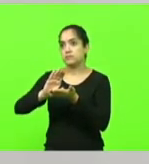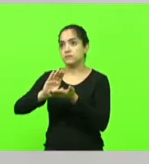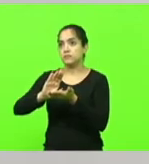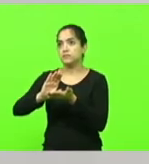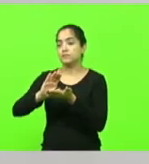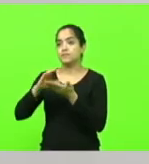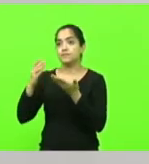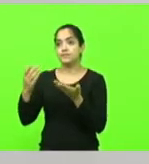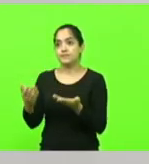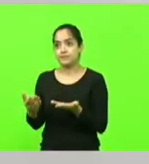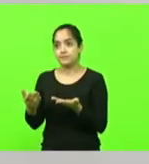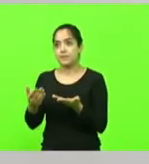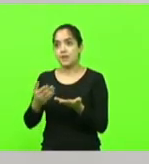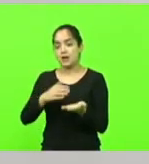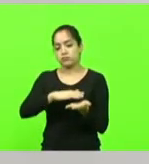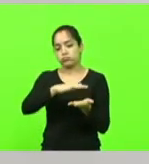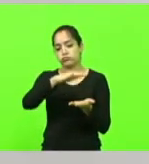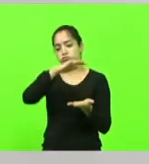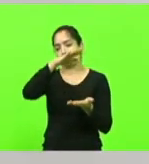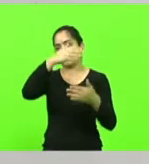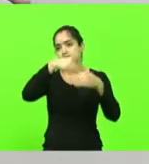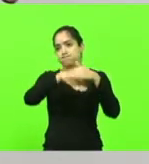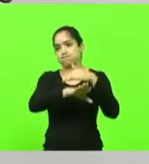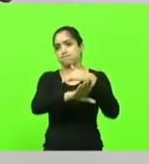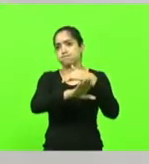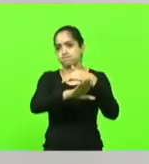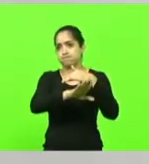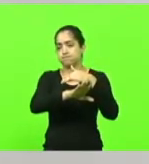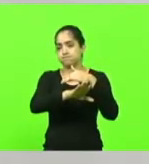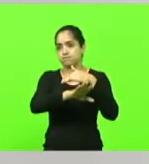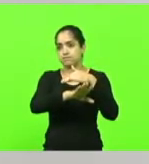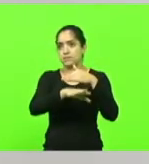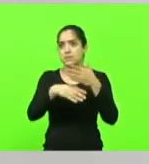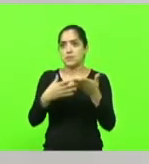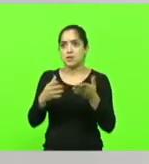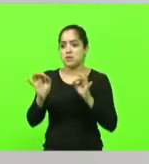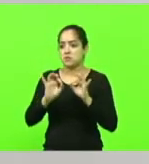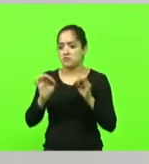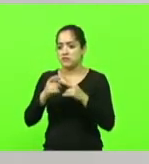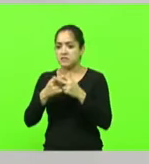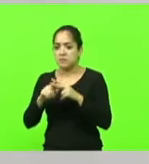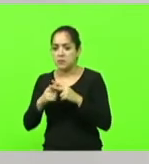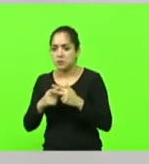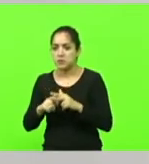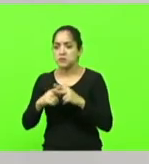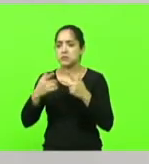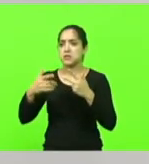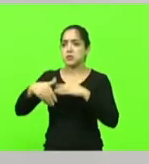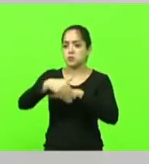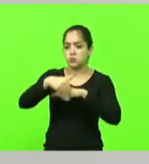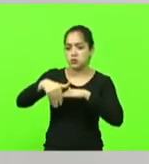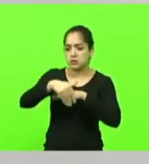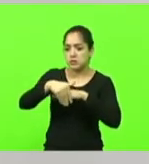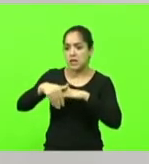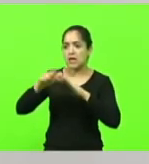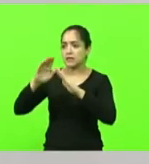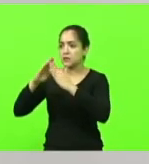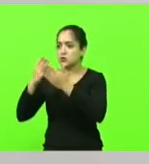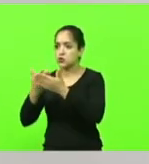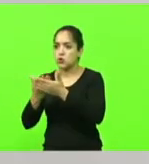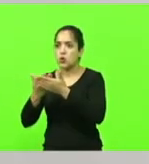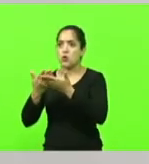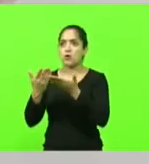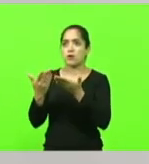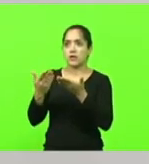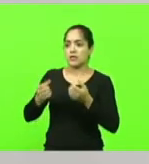Aí entupiram os cofres de dinheiro, não realizaram nenhuma manutenção de uma estrada, nenhuma manutenção de uma escola, não teve aula, não